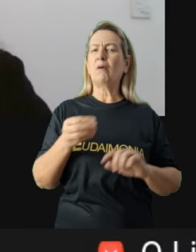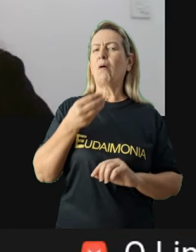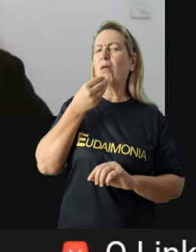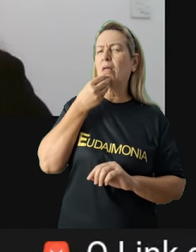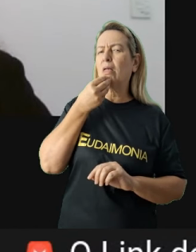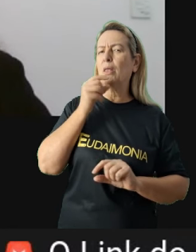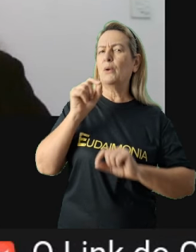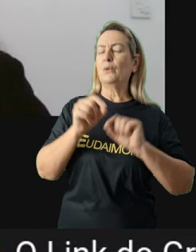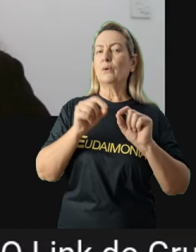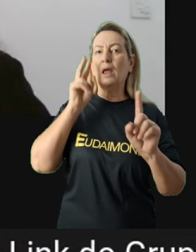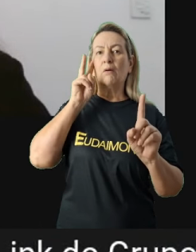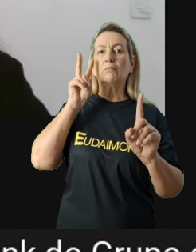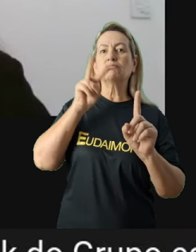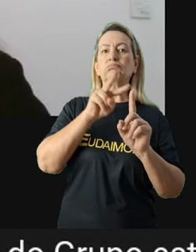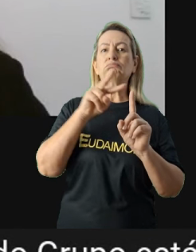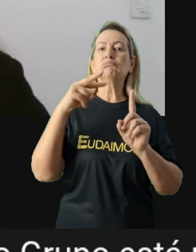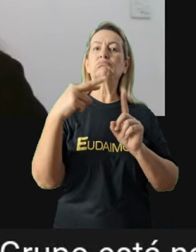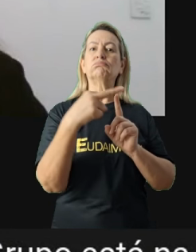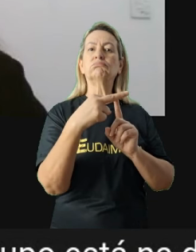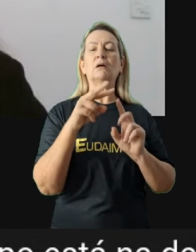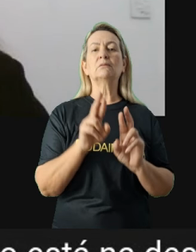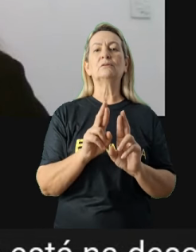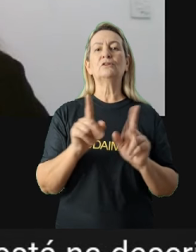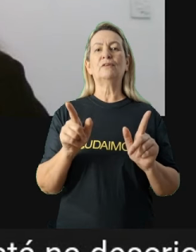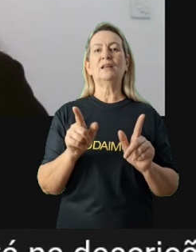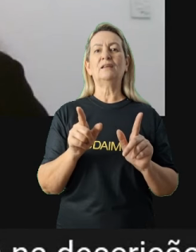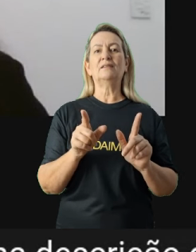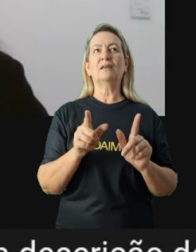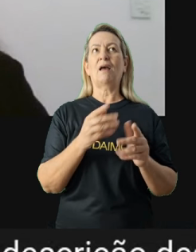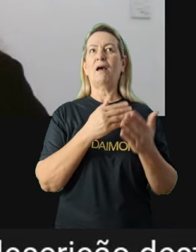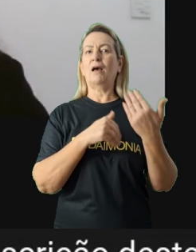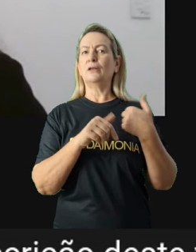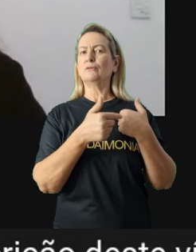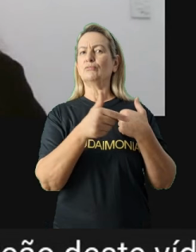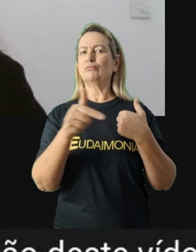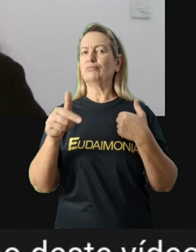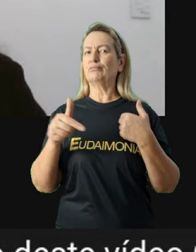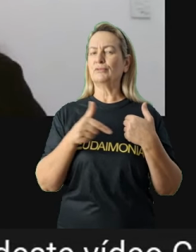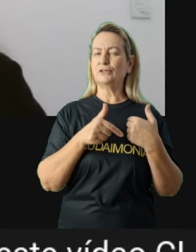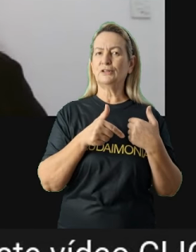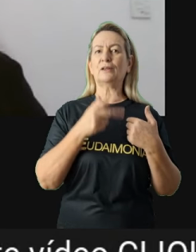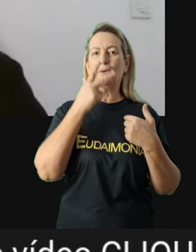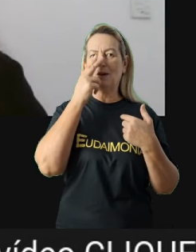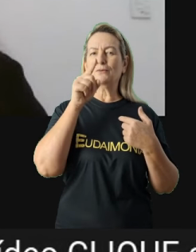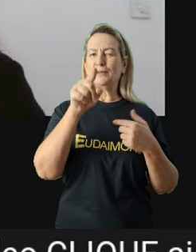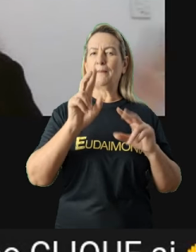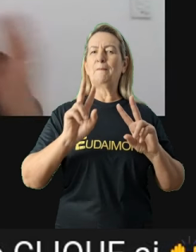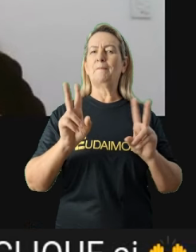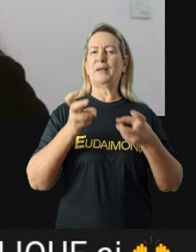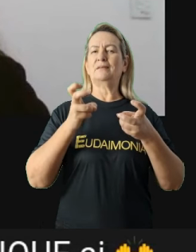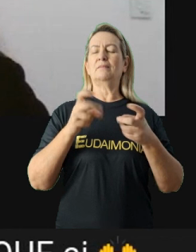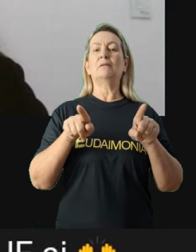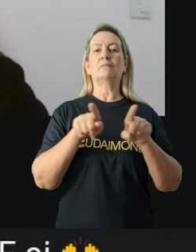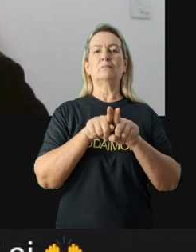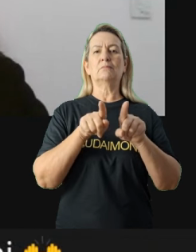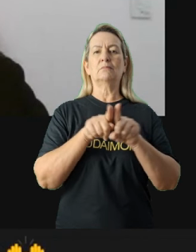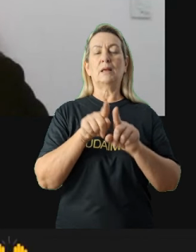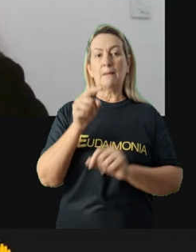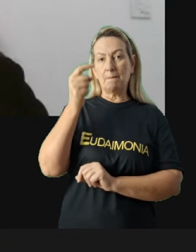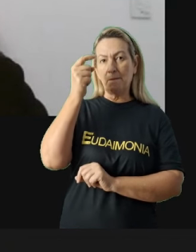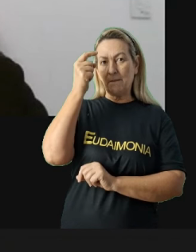menos proporcionou um ponto de vista que quem sabe eu ainda não tinha tido, né? E eu acredito que também esta